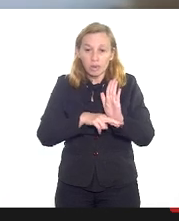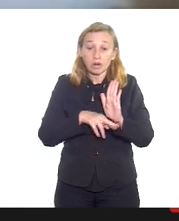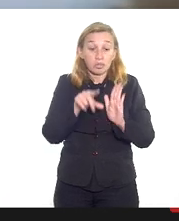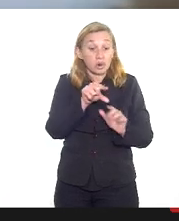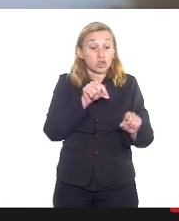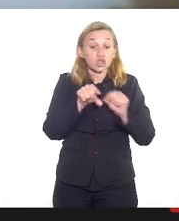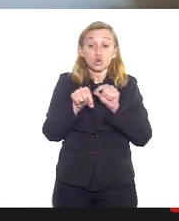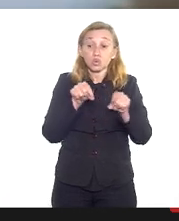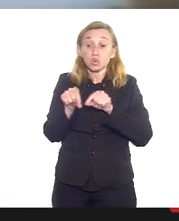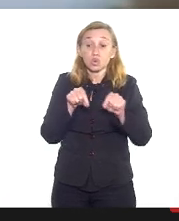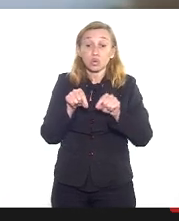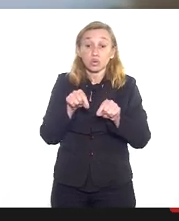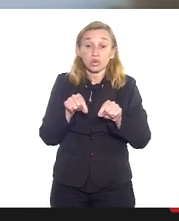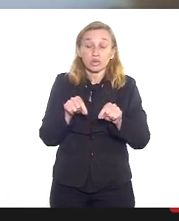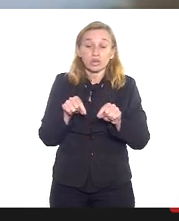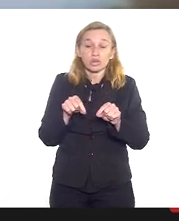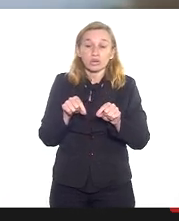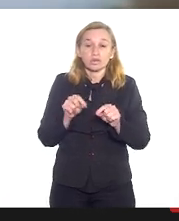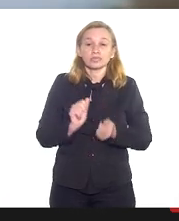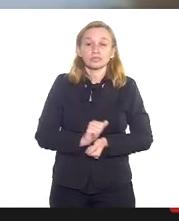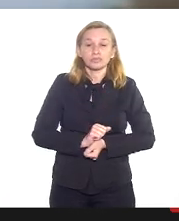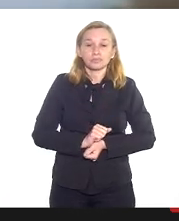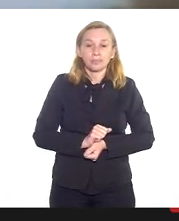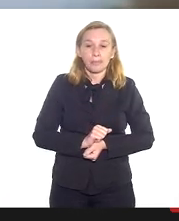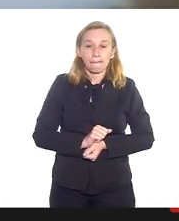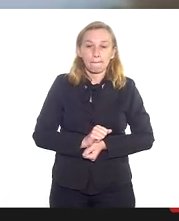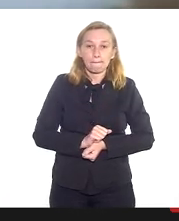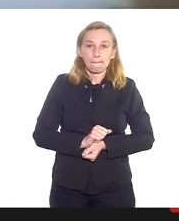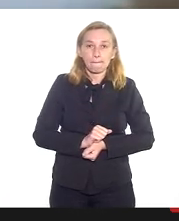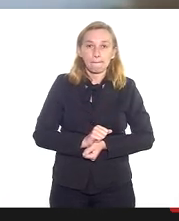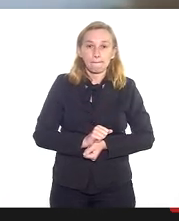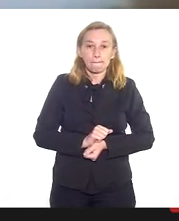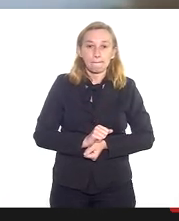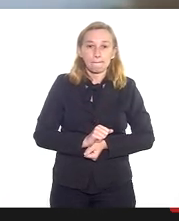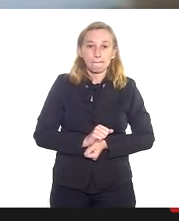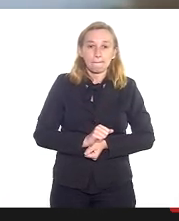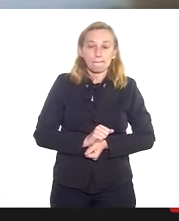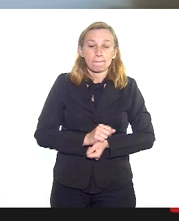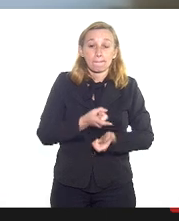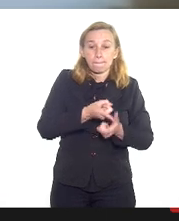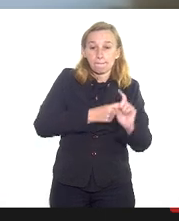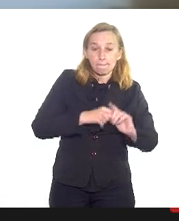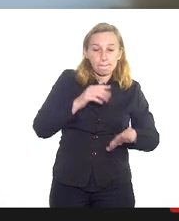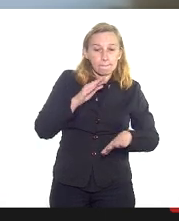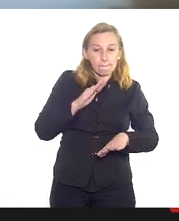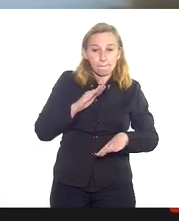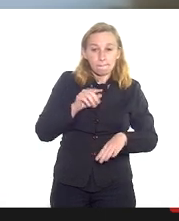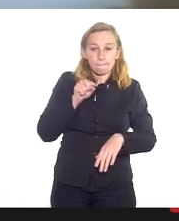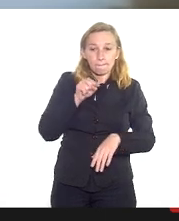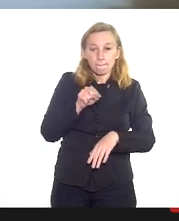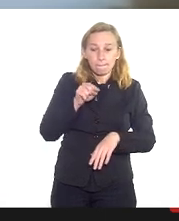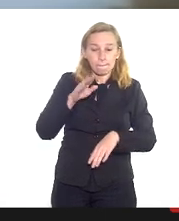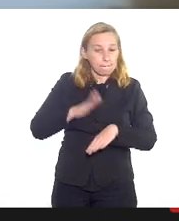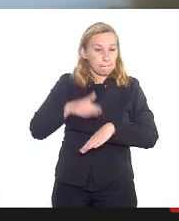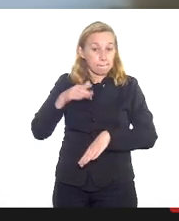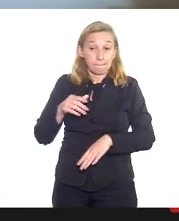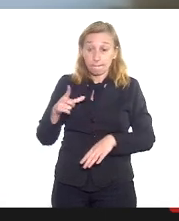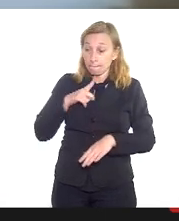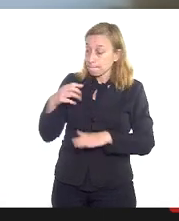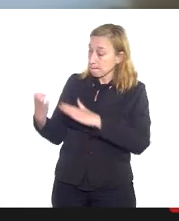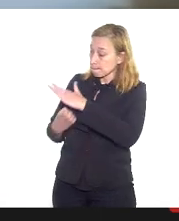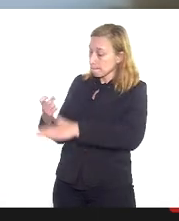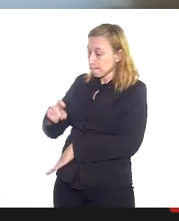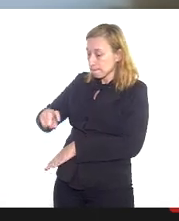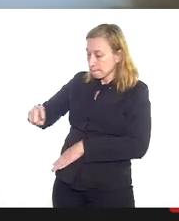selecionar. E um dos requisitos para selecionar é não ser devedor quanto mais. Porque, pois, se eu tenho uma empresa X, que eu não quero